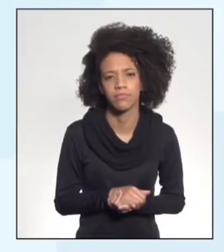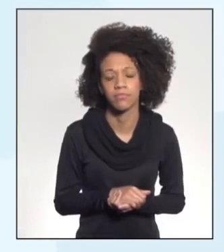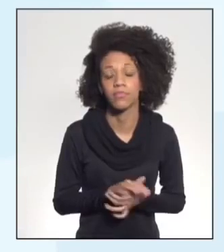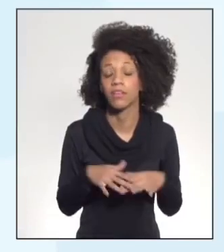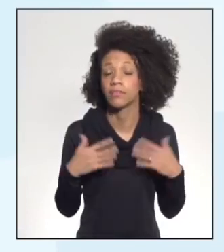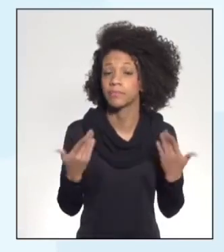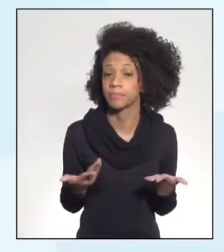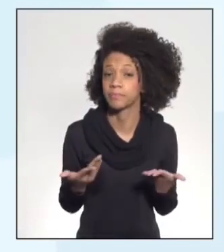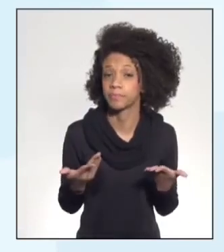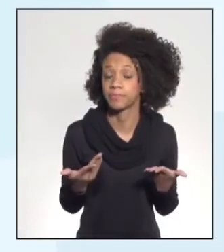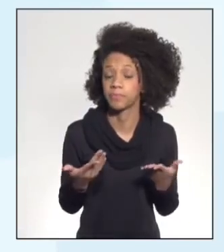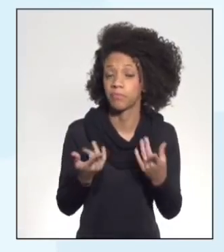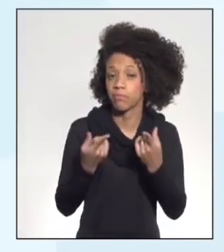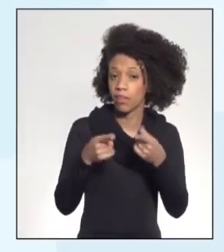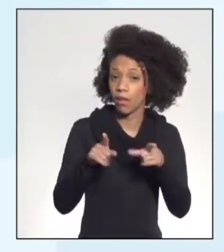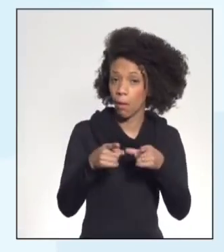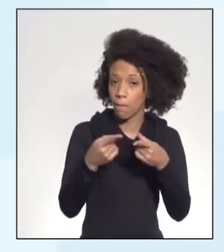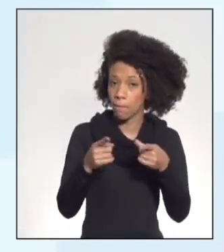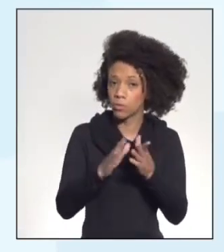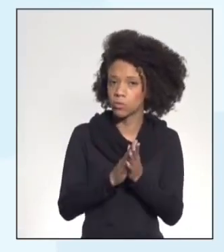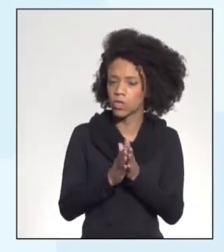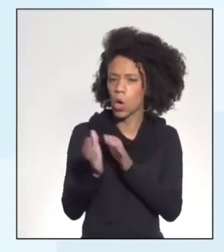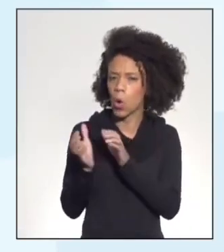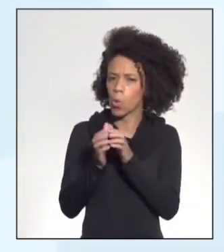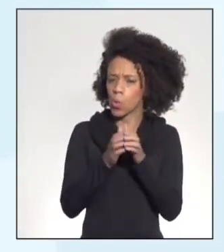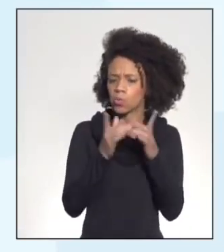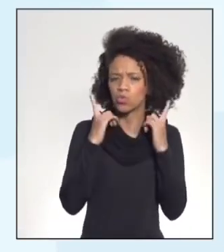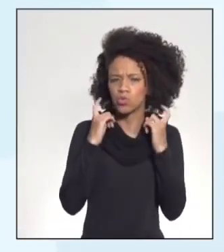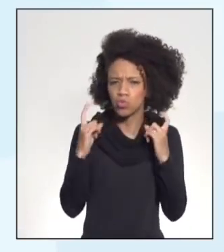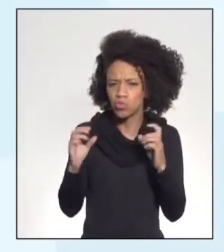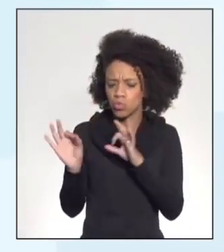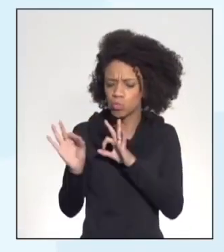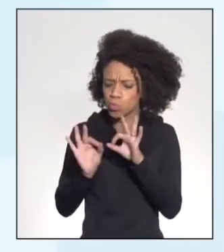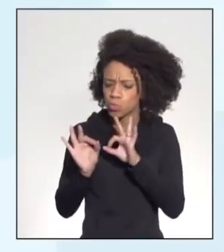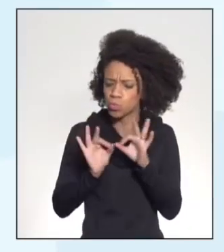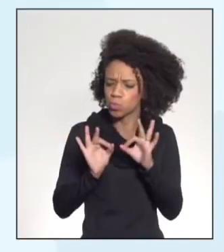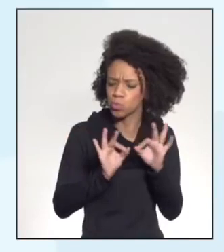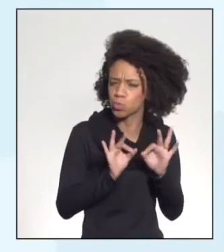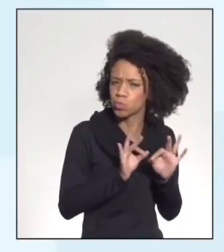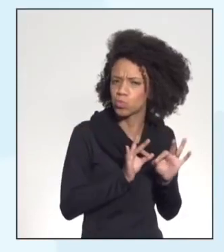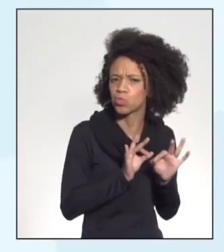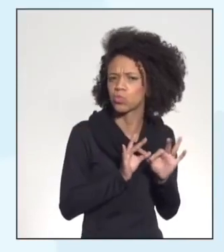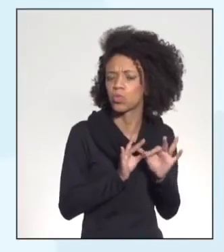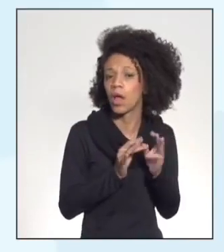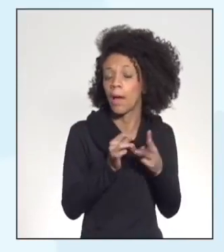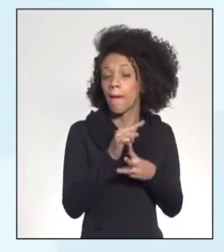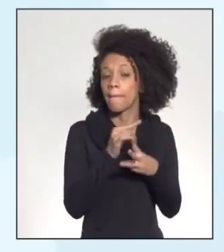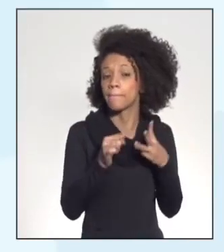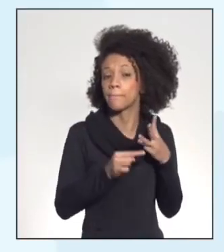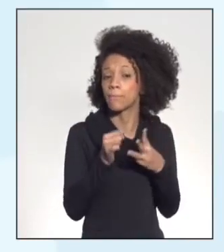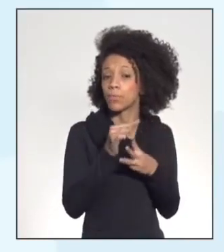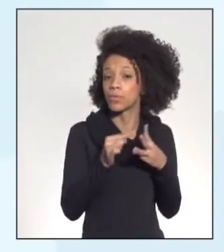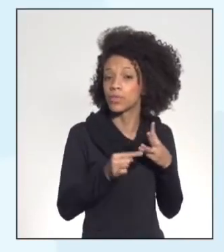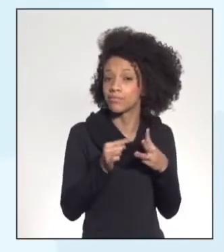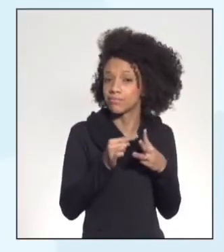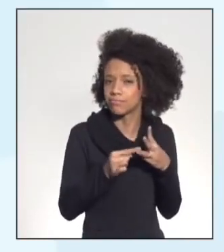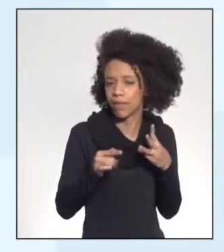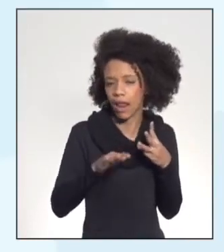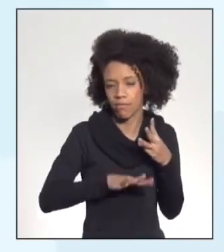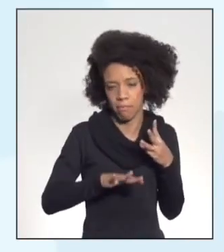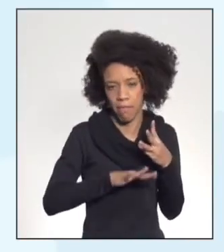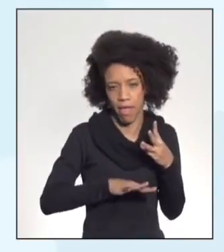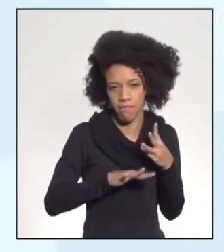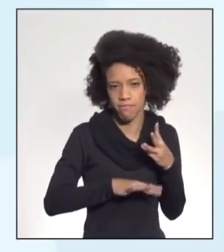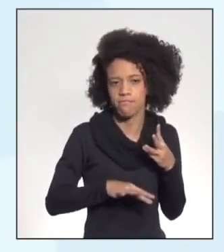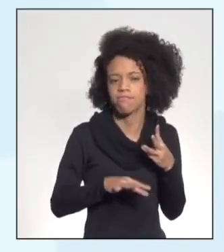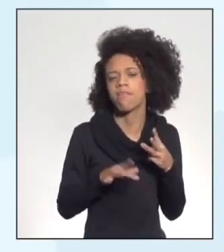Bom, a música ela é um conjunto de sons ordenado, constituído por 3 elementos básicos. Tem